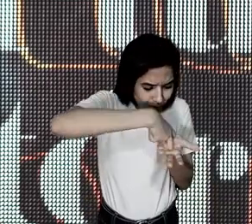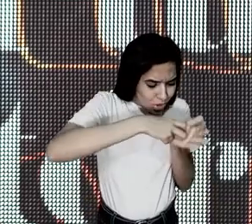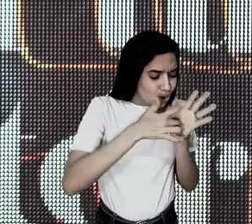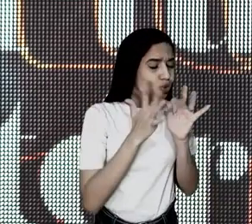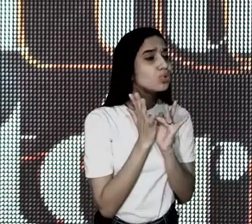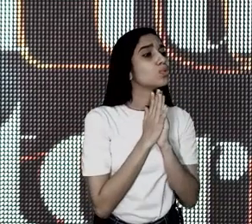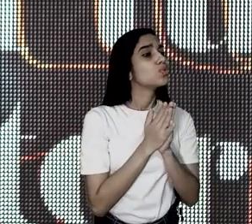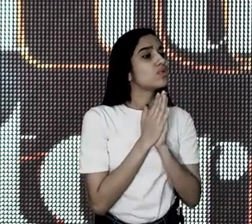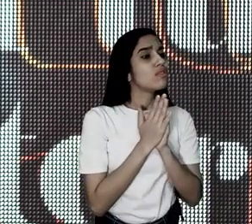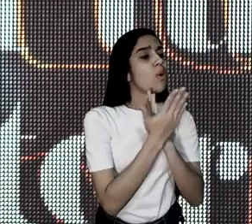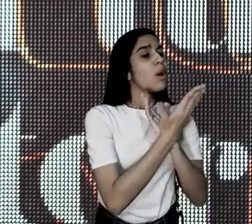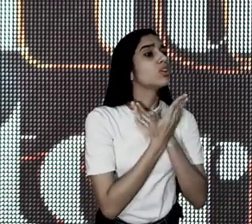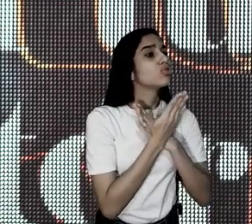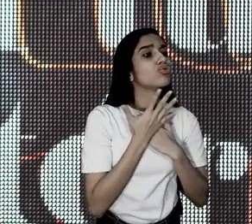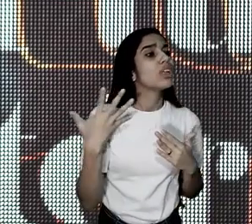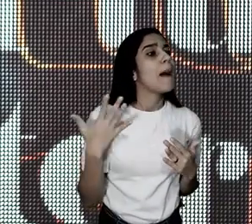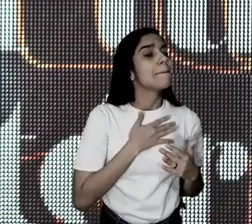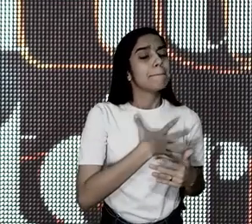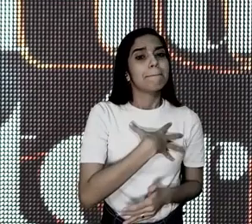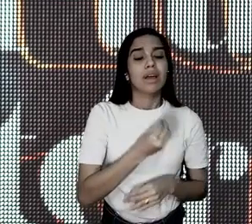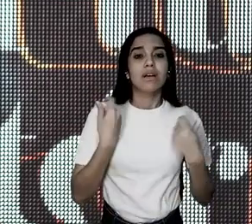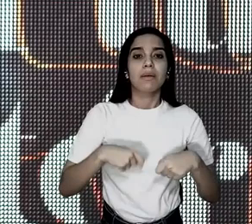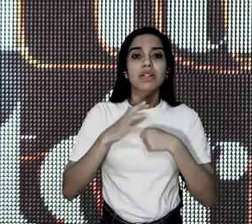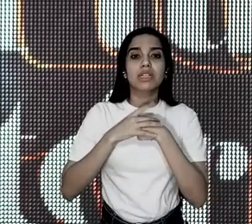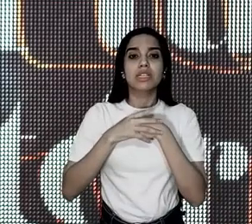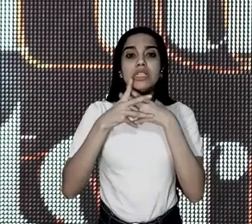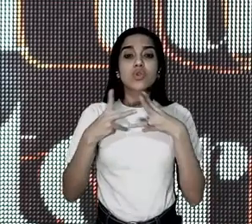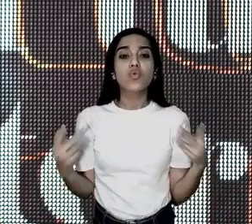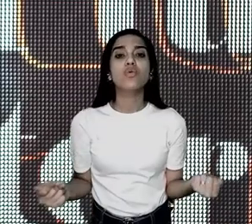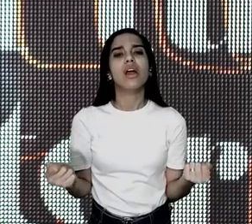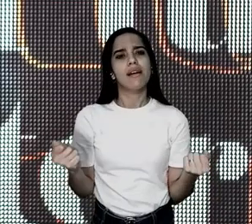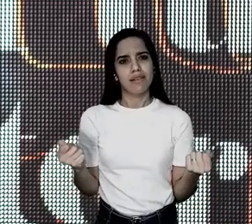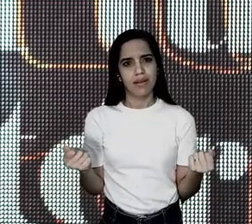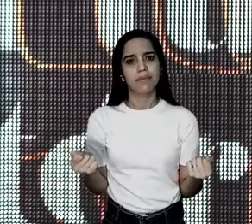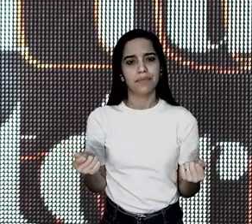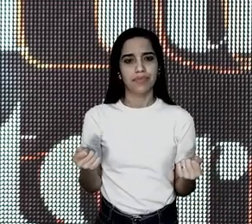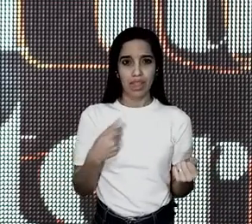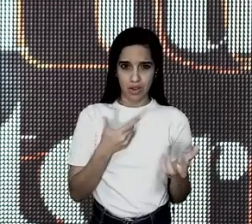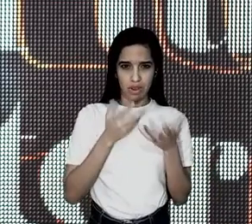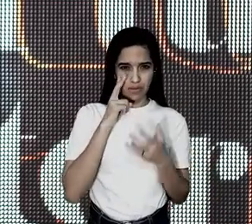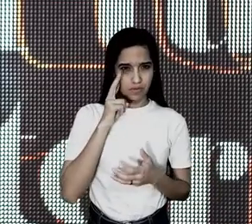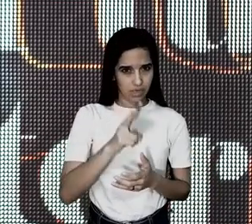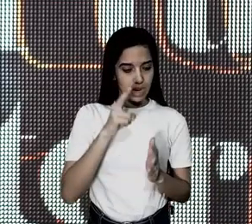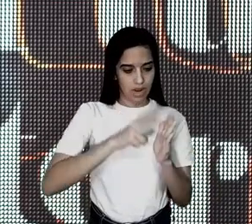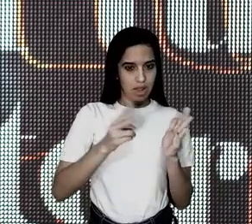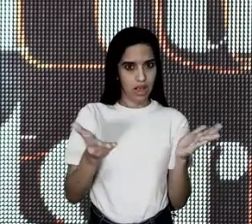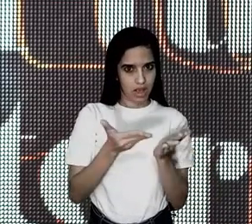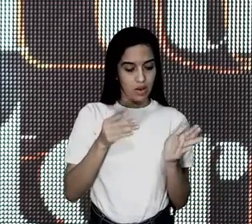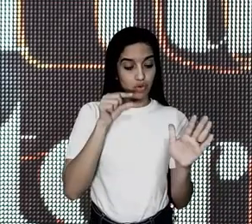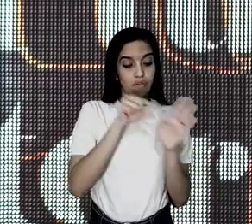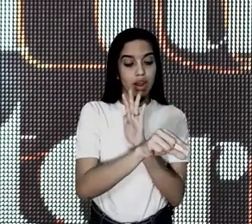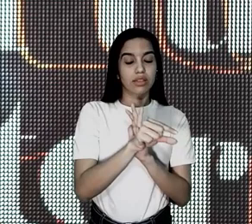a Jesus a salvação, ele pede a Jesus a cura da vida da sua filha. E eu quero que você pule comigo essa história